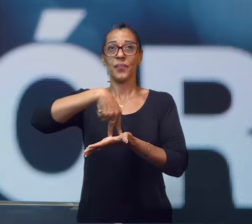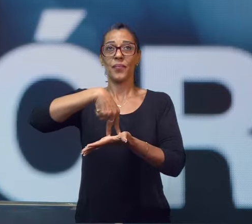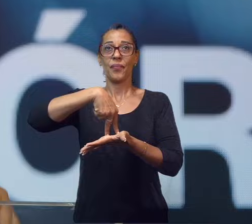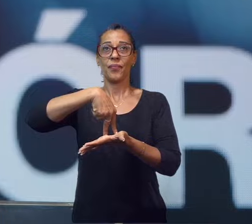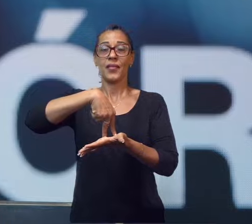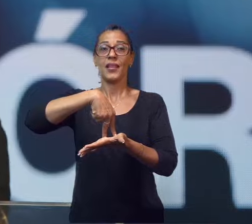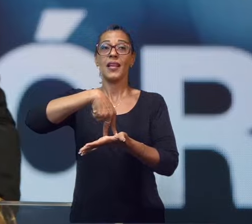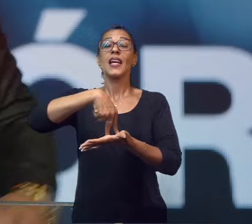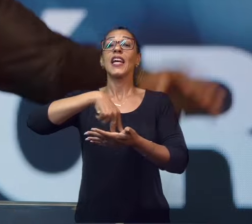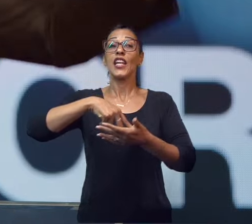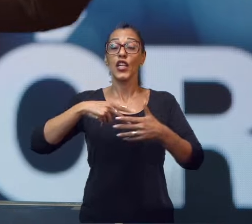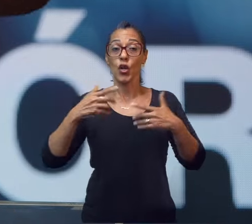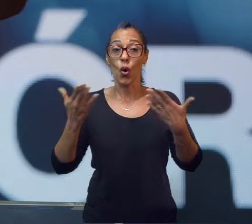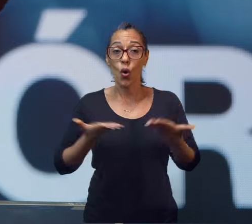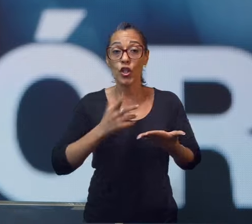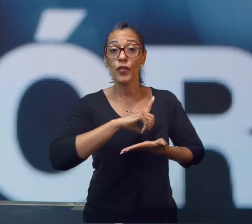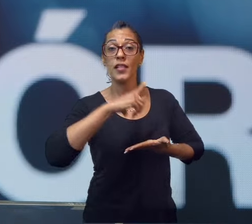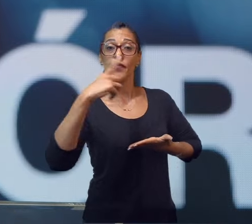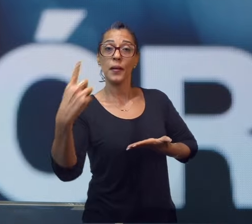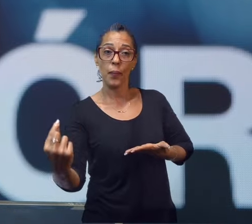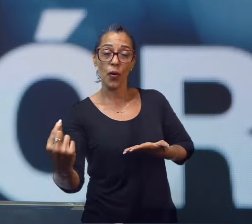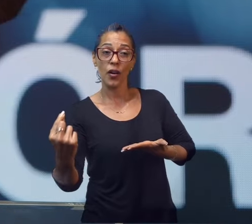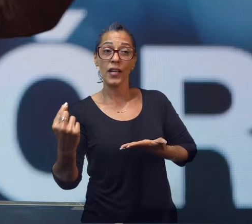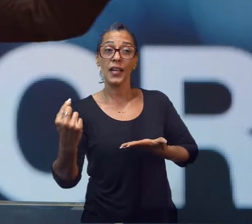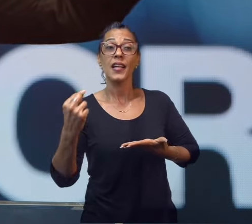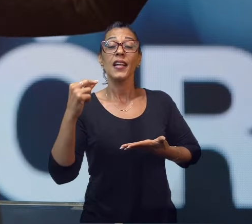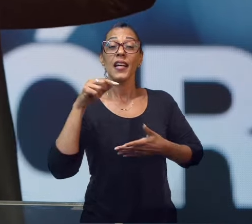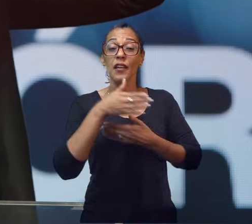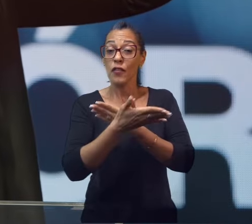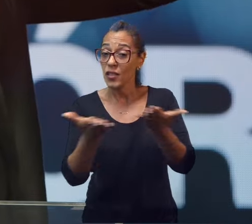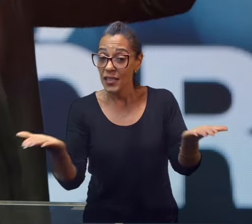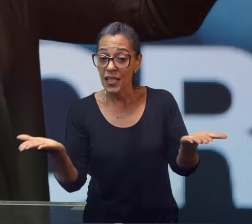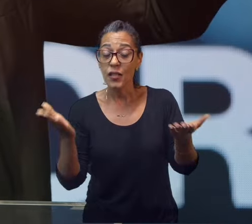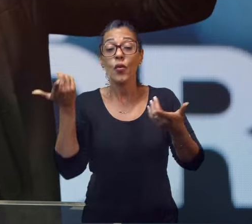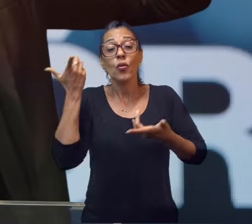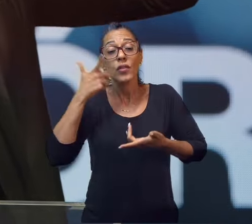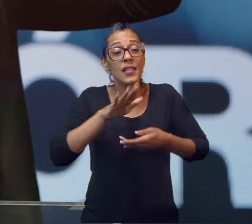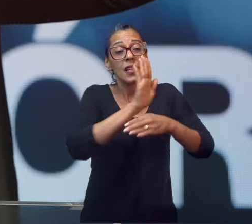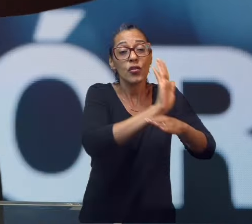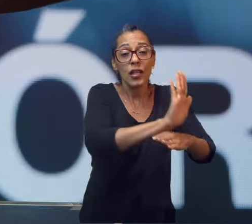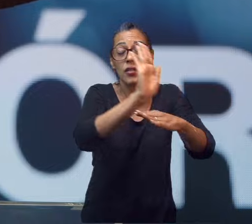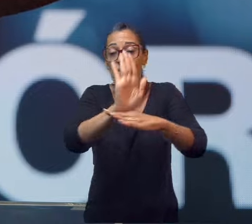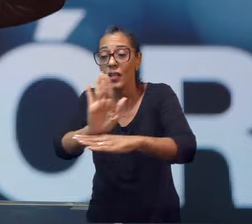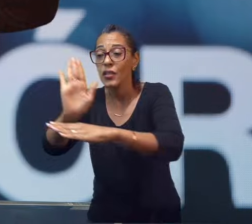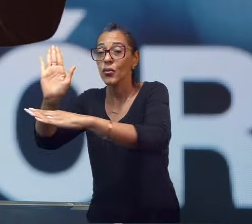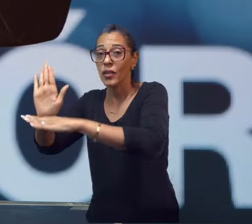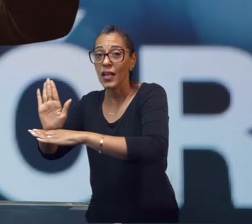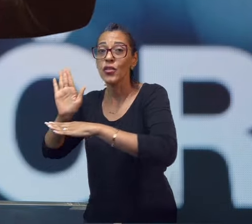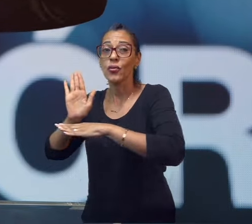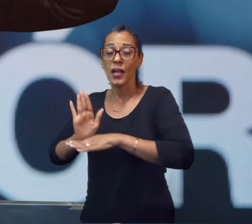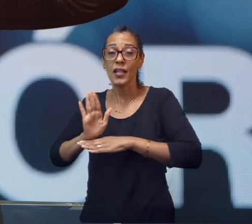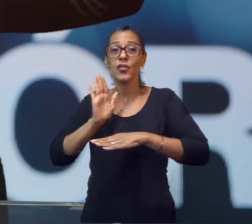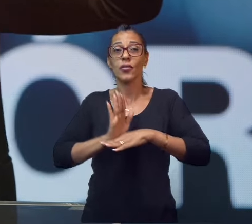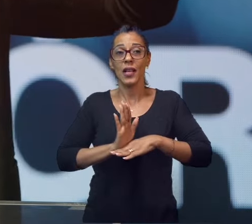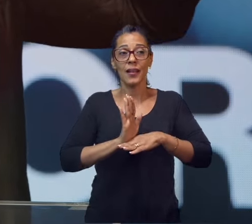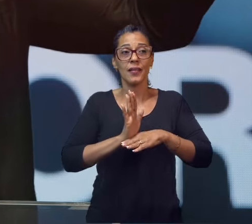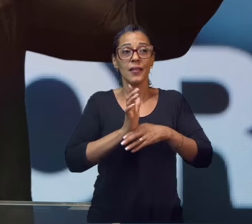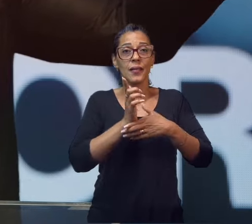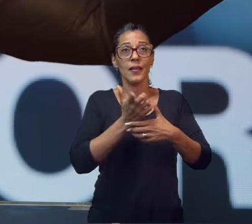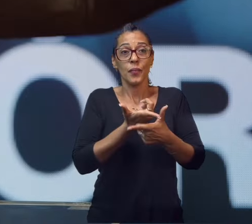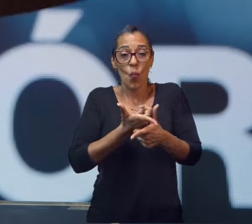levantar alguém e os seus olhos se abriram e você verá que o seu deserto Deus já preparou uma fonte de